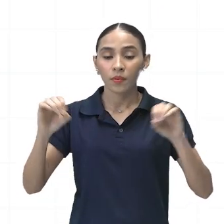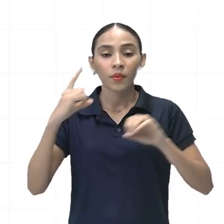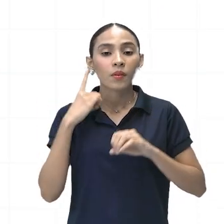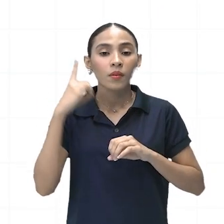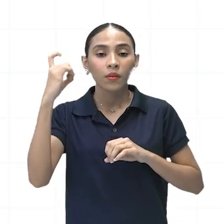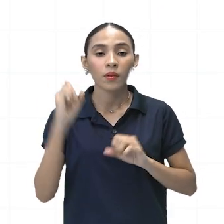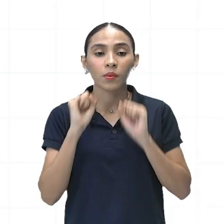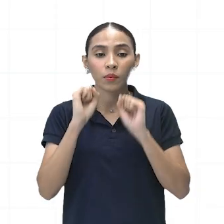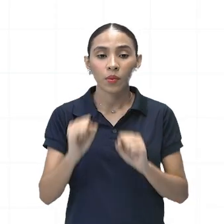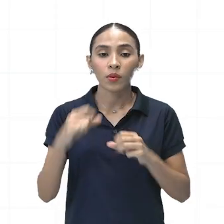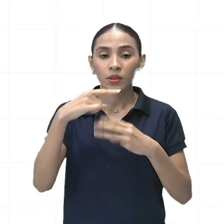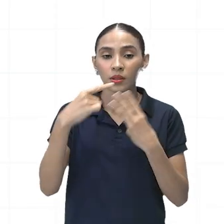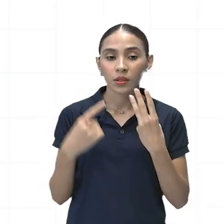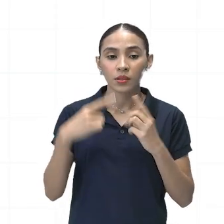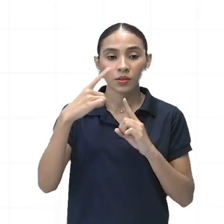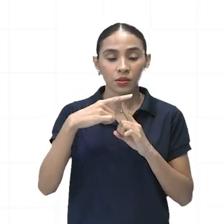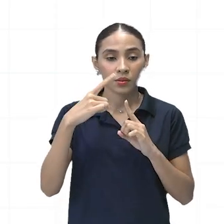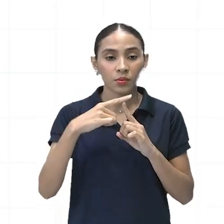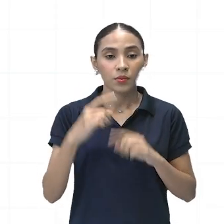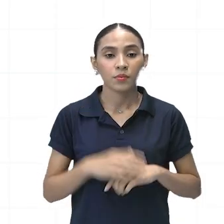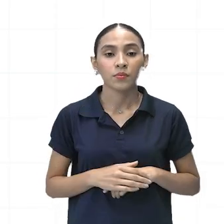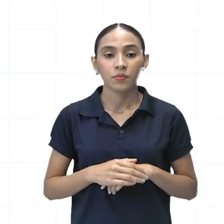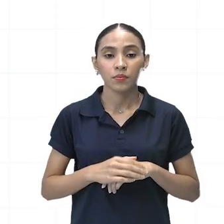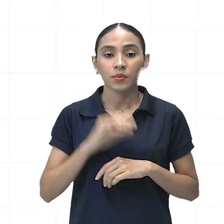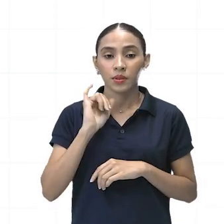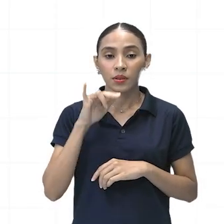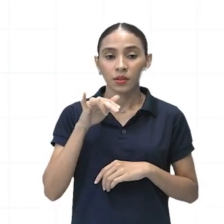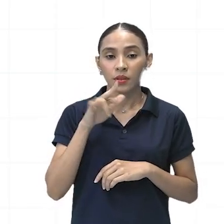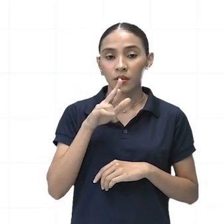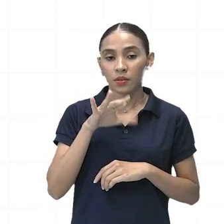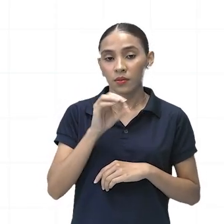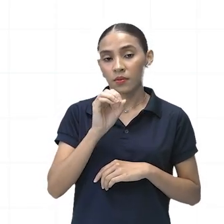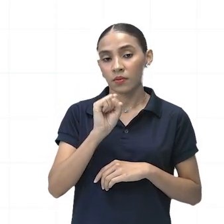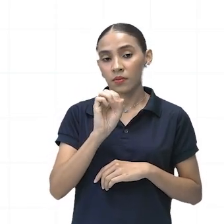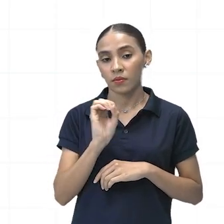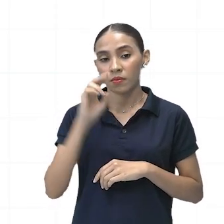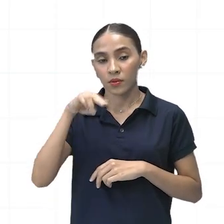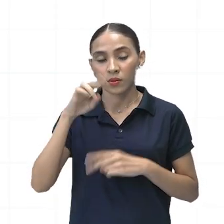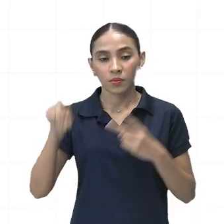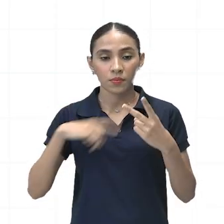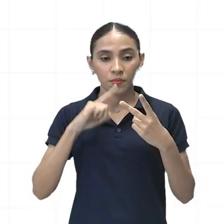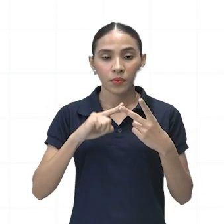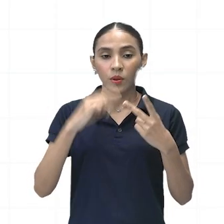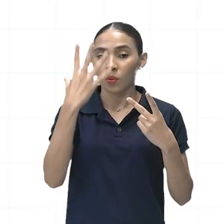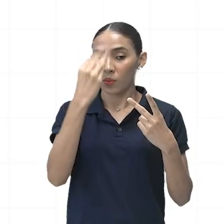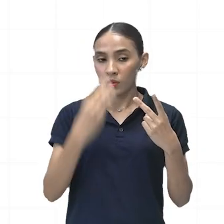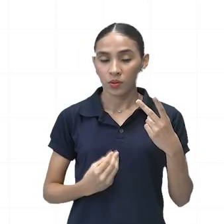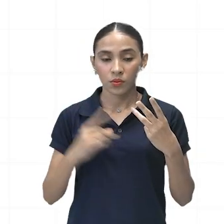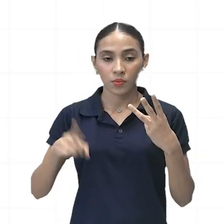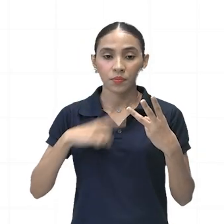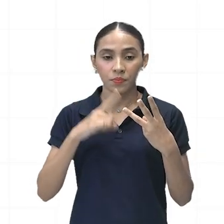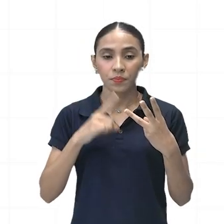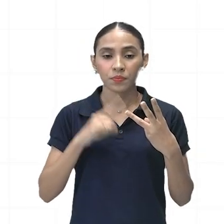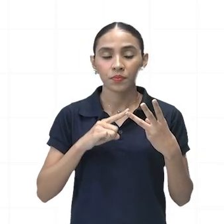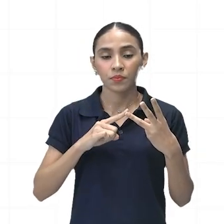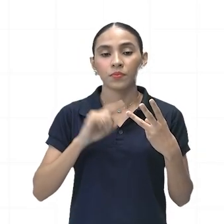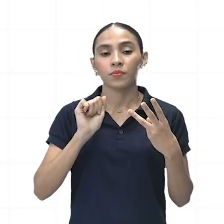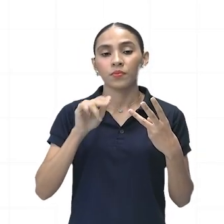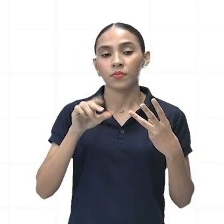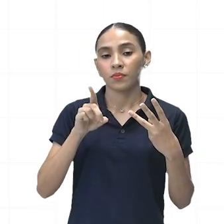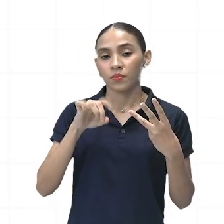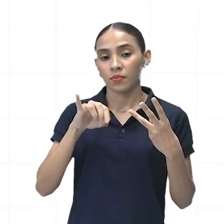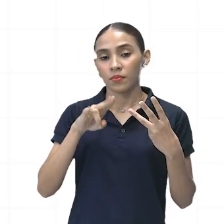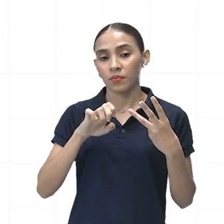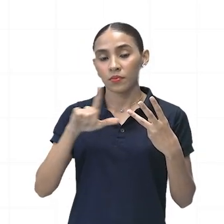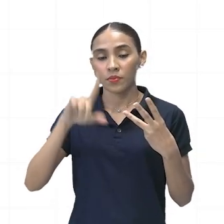podem ser classificadas em três tipos: infrassom, a frequência audível e o ultrassom. A frequência audível que nós vamos